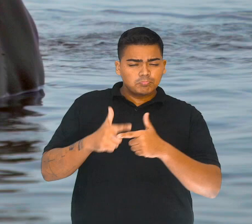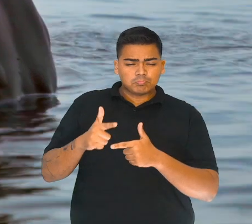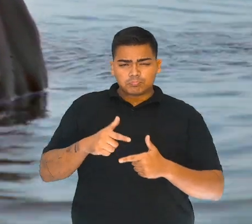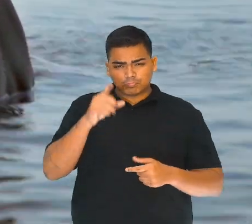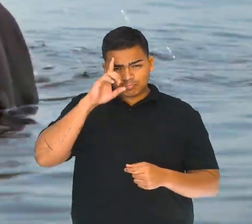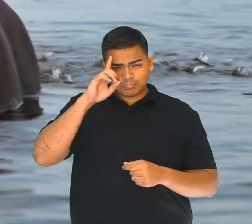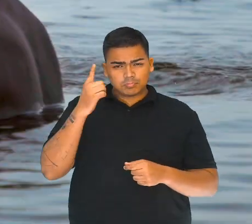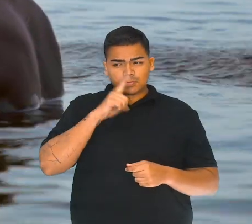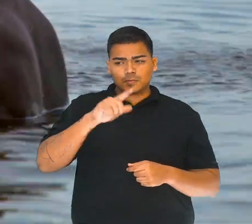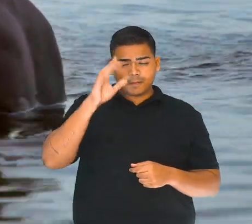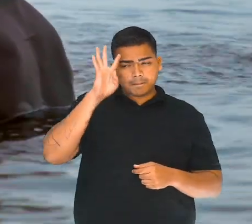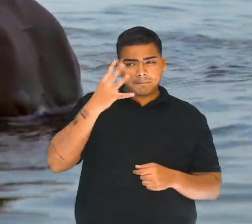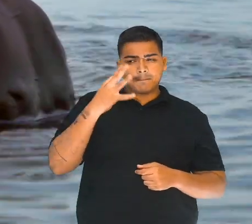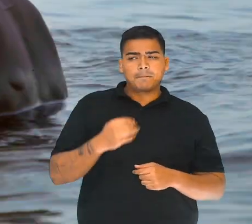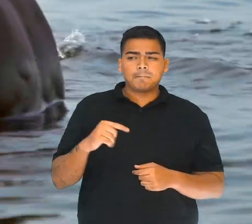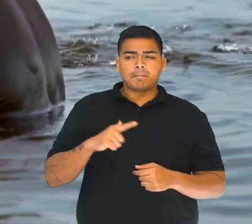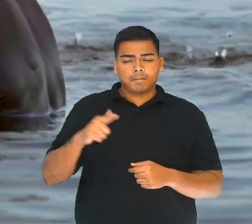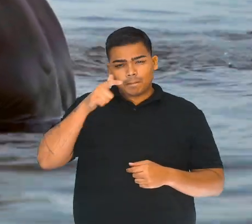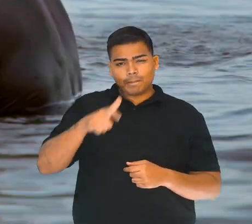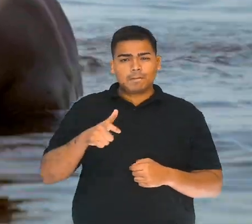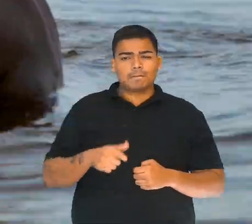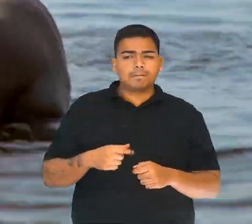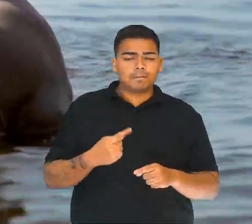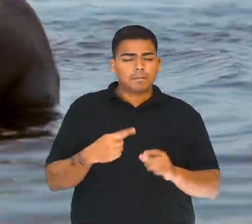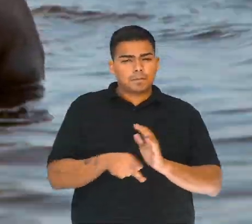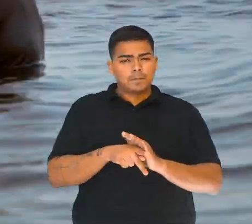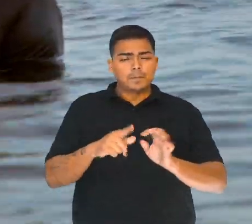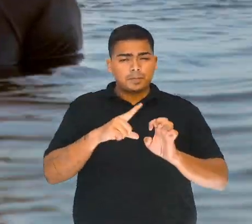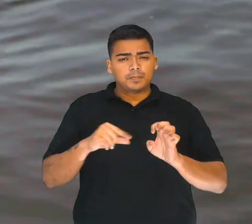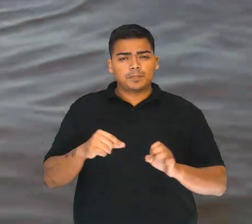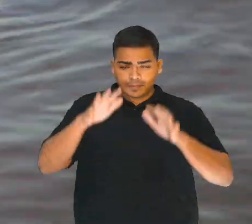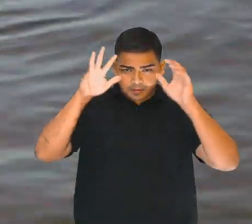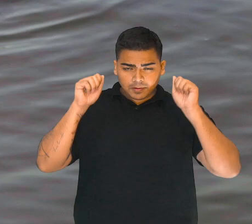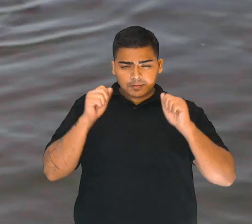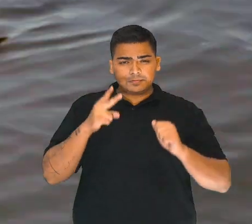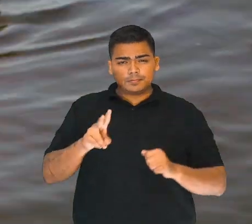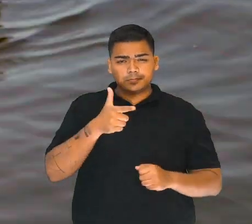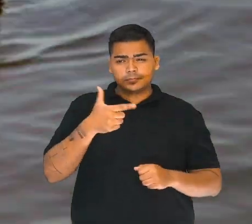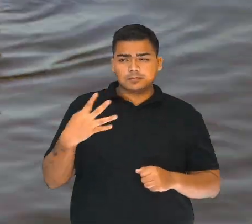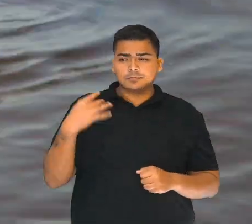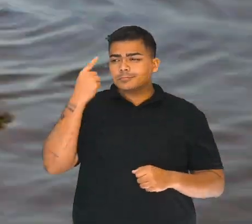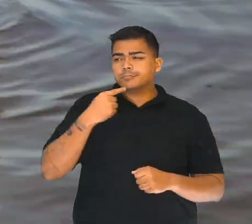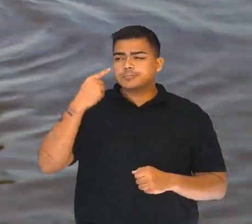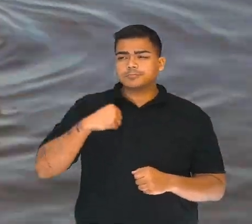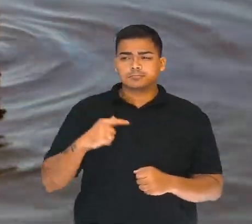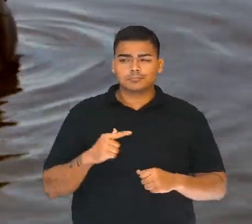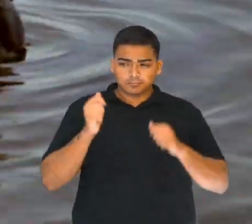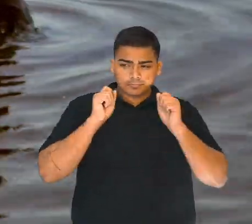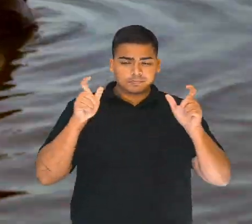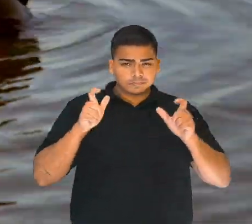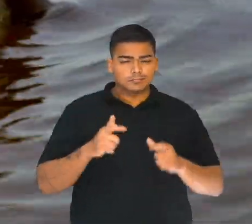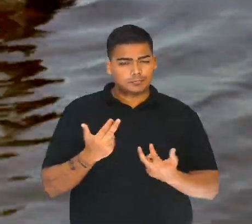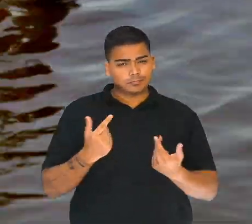melhorar, né? Então é bastante interessante essa analogia justamente por causa disso, né? Que o empreendedor da Amazônia é um cara ali que está 24 horas ele full time